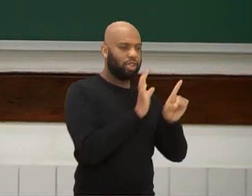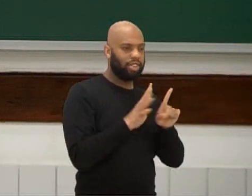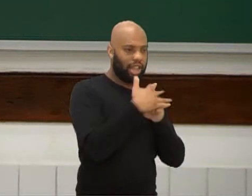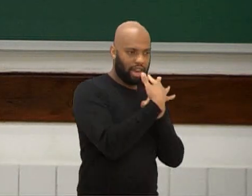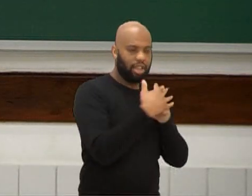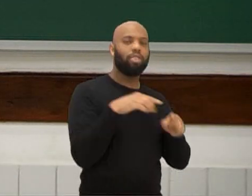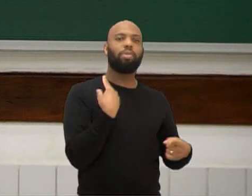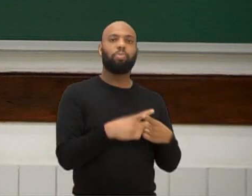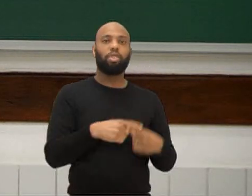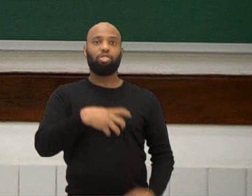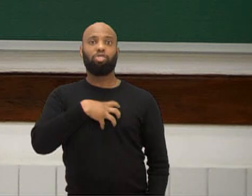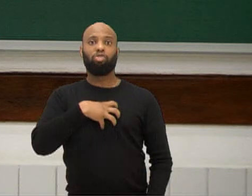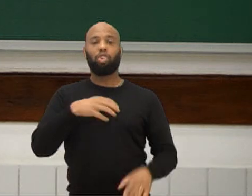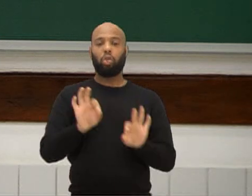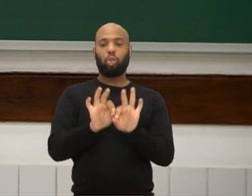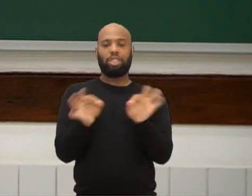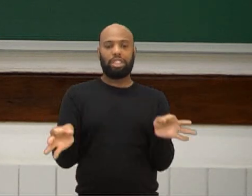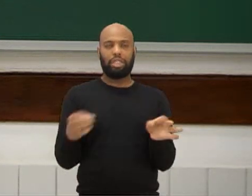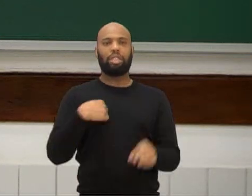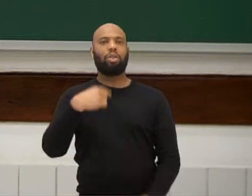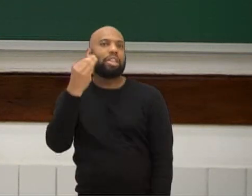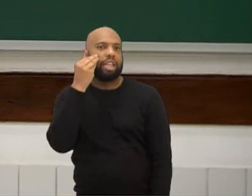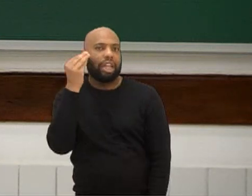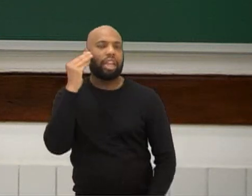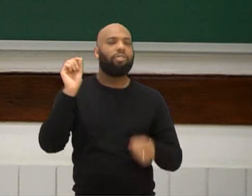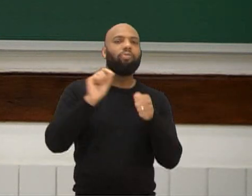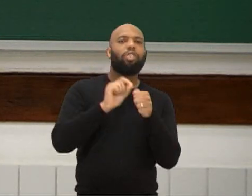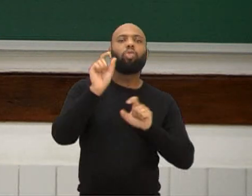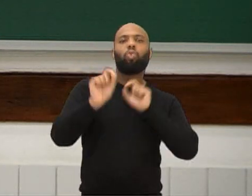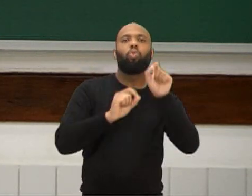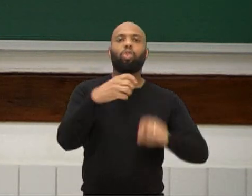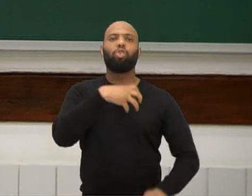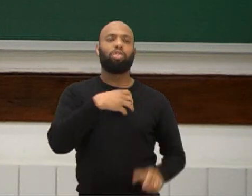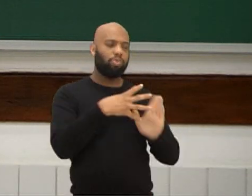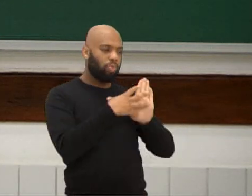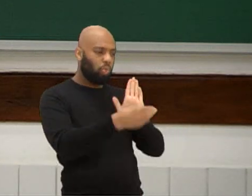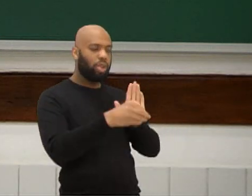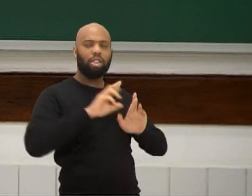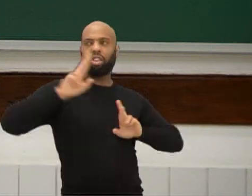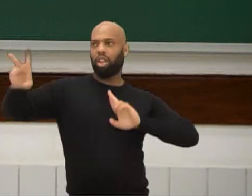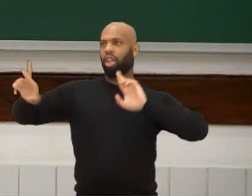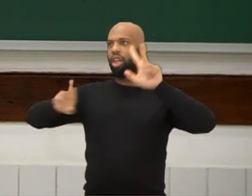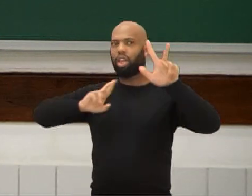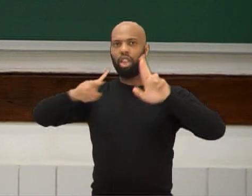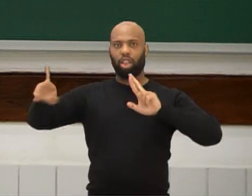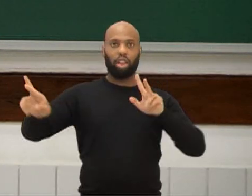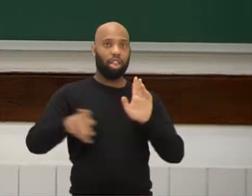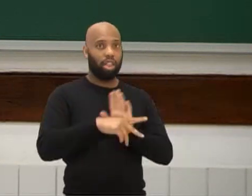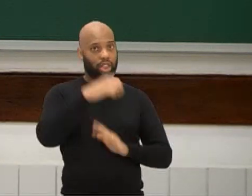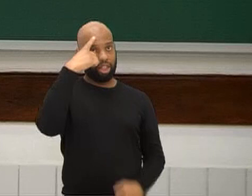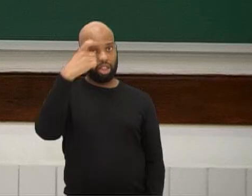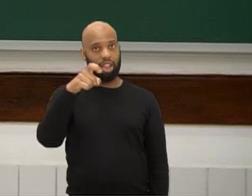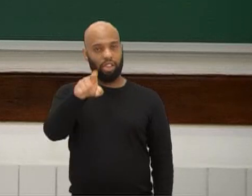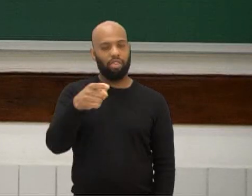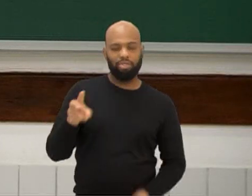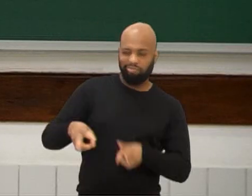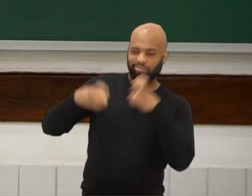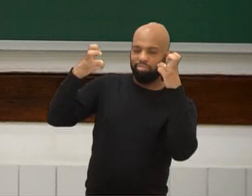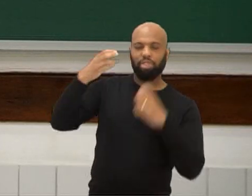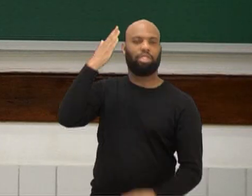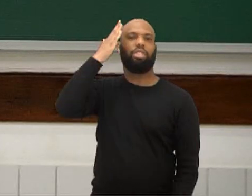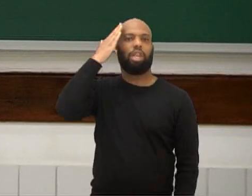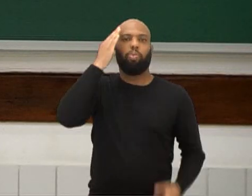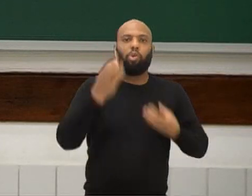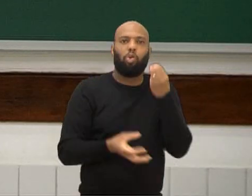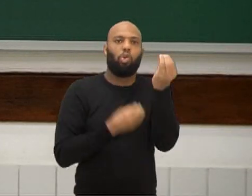De uma maneira bem simples, eu tentei fazer um modelo de diferenças de ideias para vocês terem uma